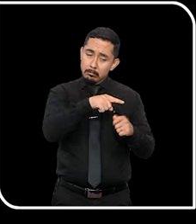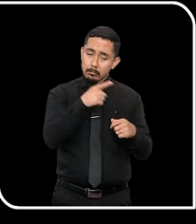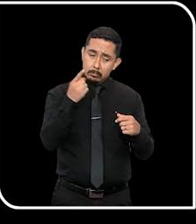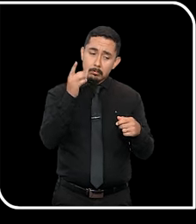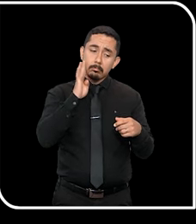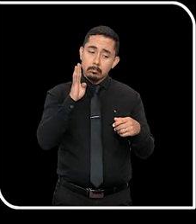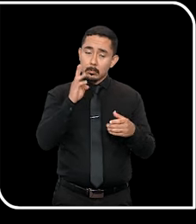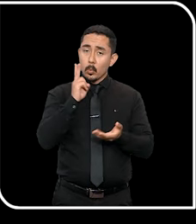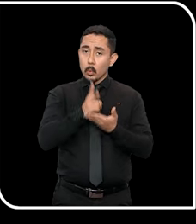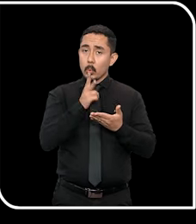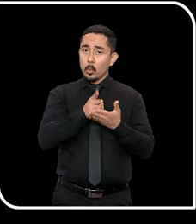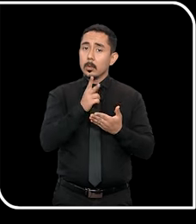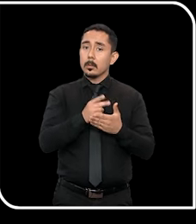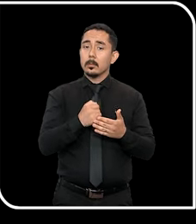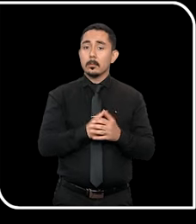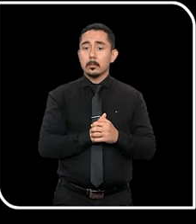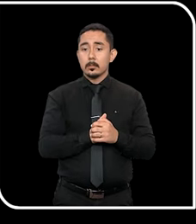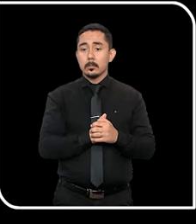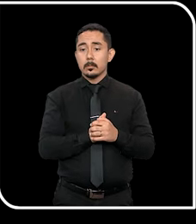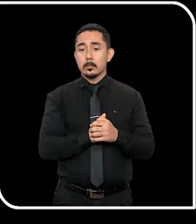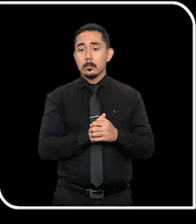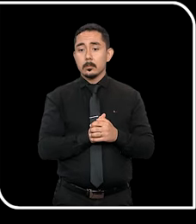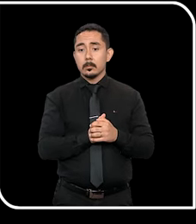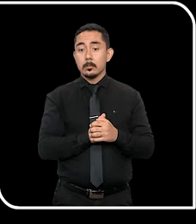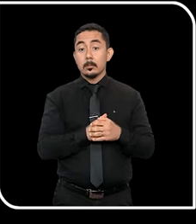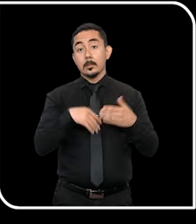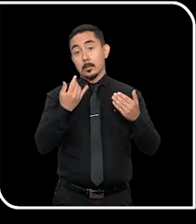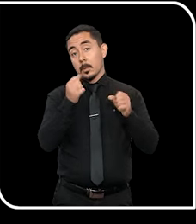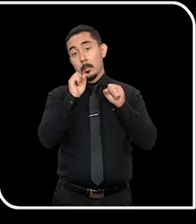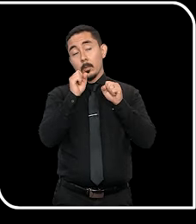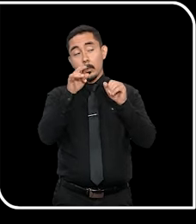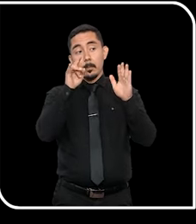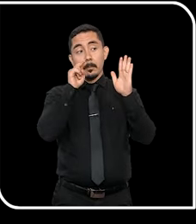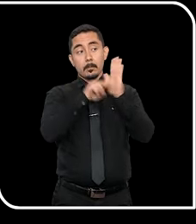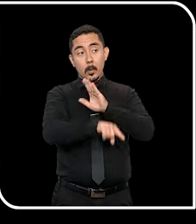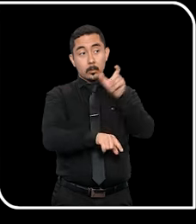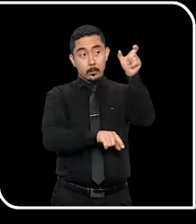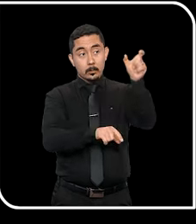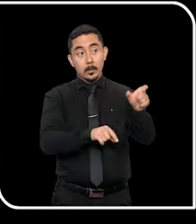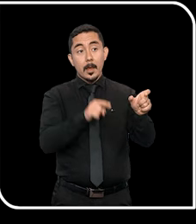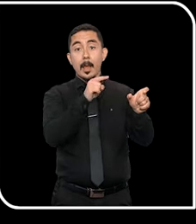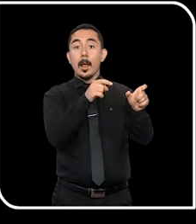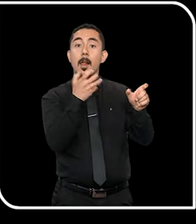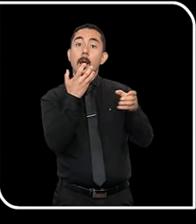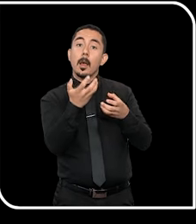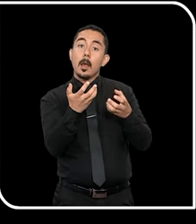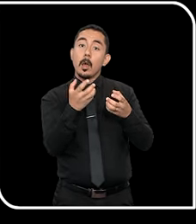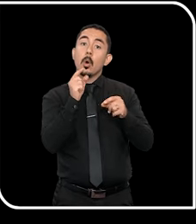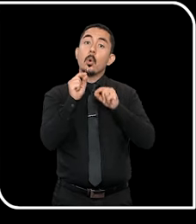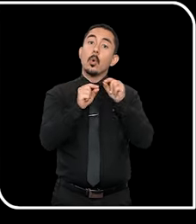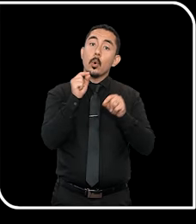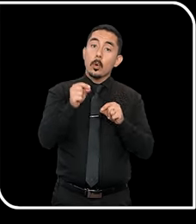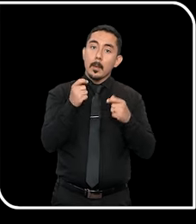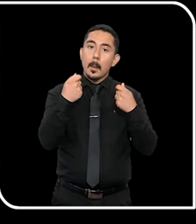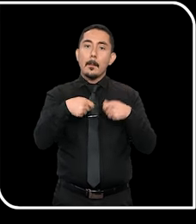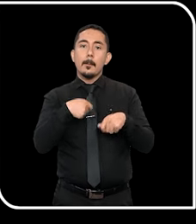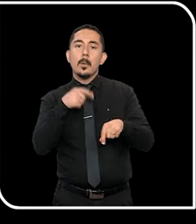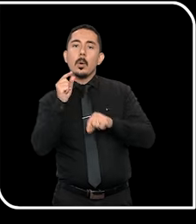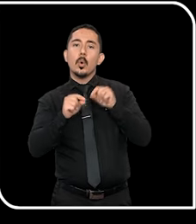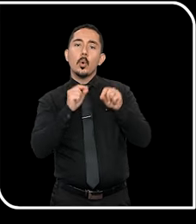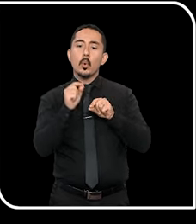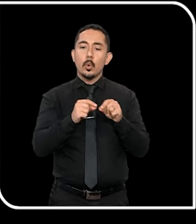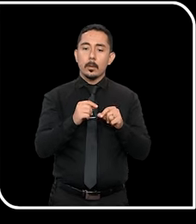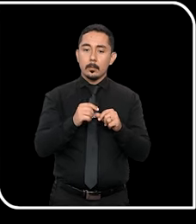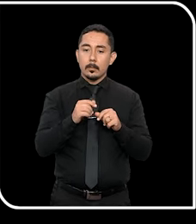tem utilidade então perguntem pra pessoa com deficiência para elas se elas desejam né precisam de alguma coisa